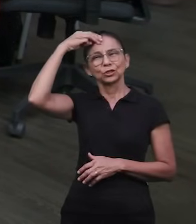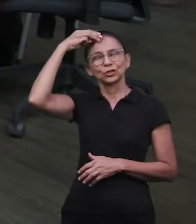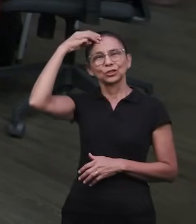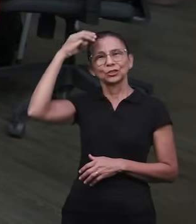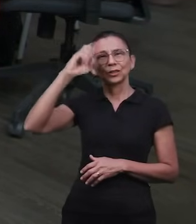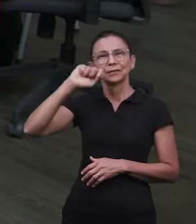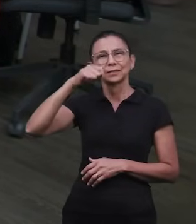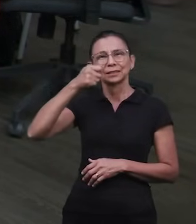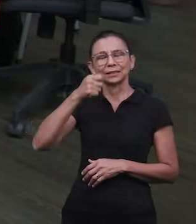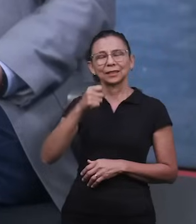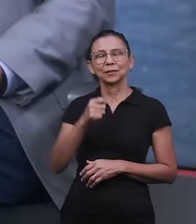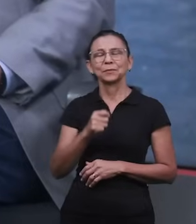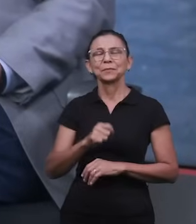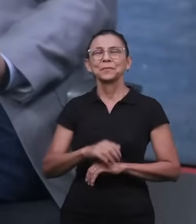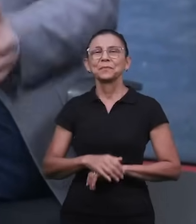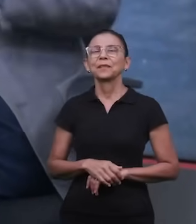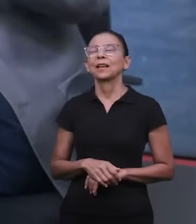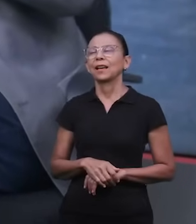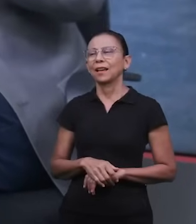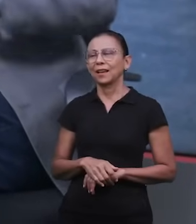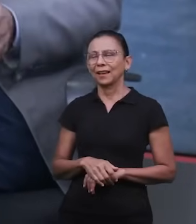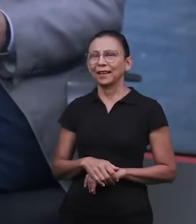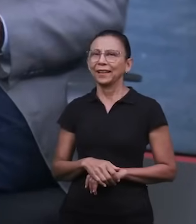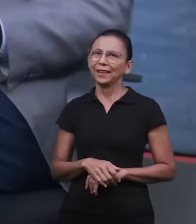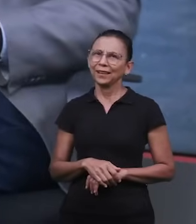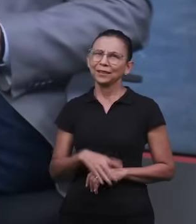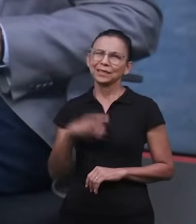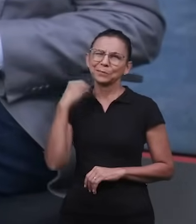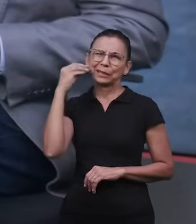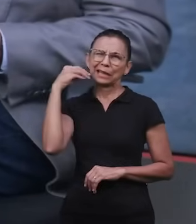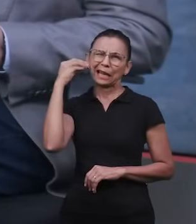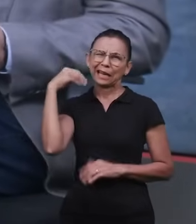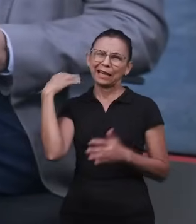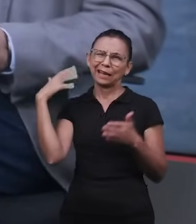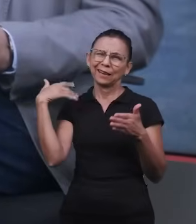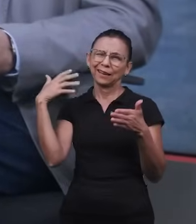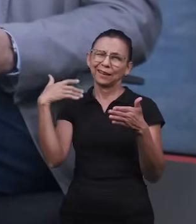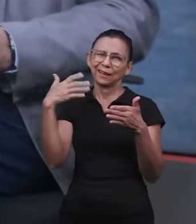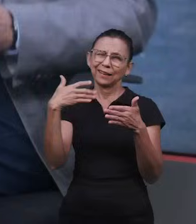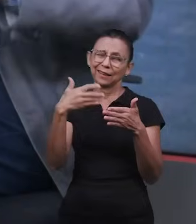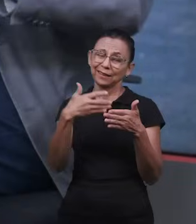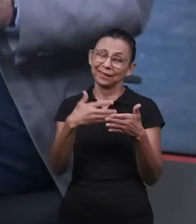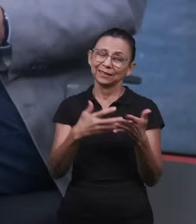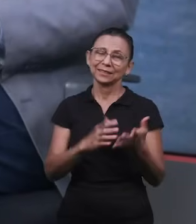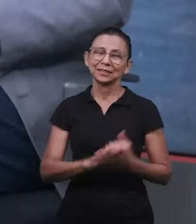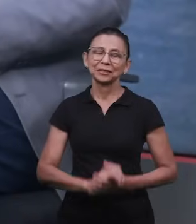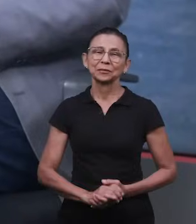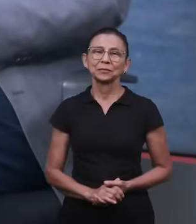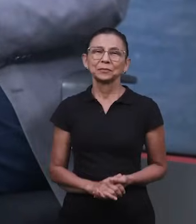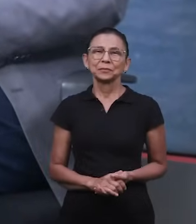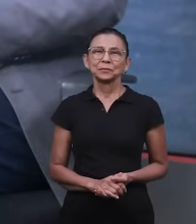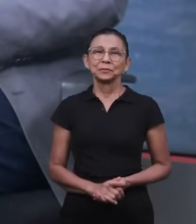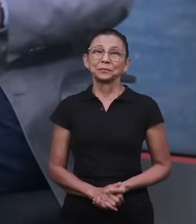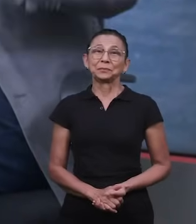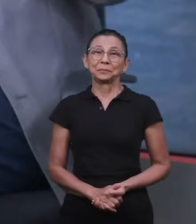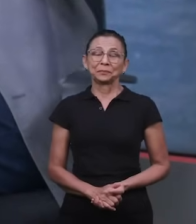vai acumulando juventude, vai somando. Muito bom. Você muita juventude acumulada, você fica realmente Gostei dessa jovem.